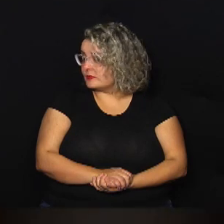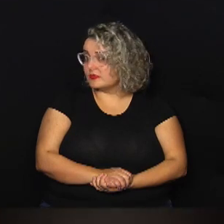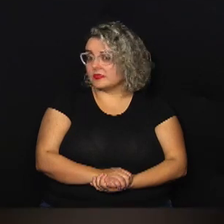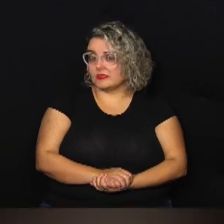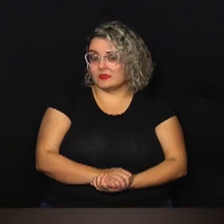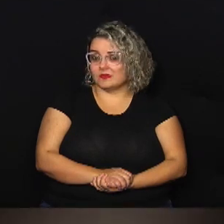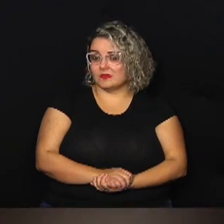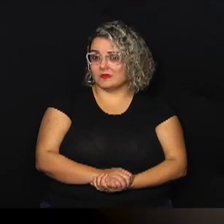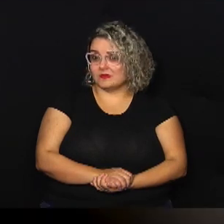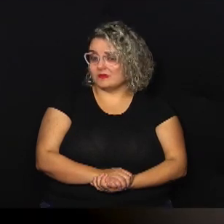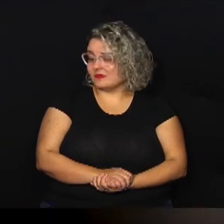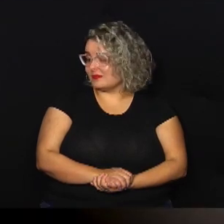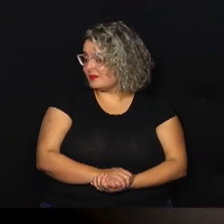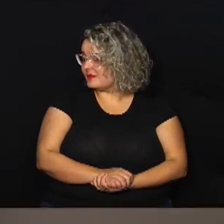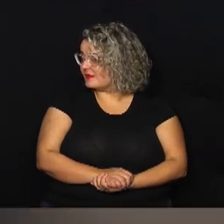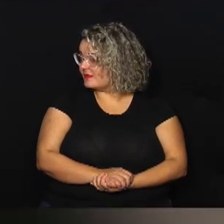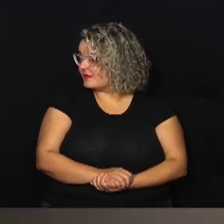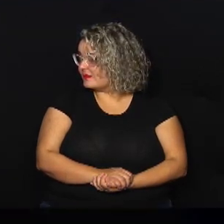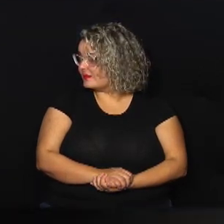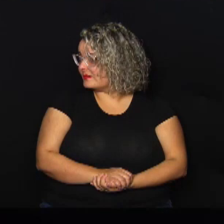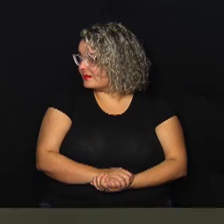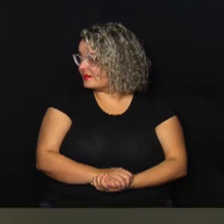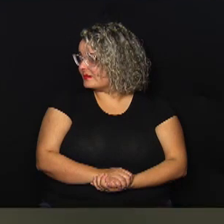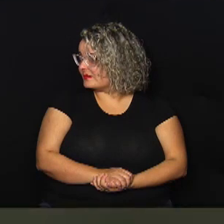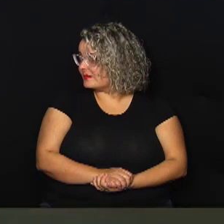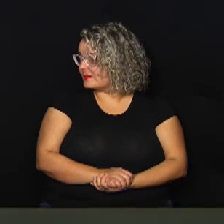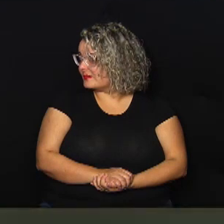And we cannot endure any more violence.